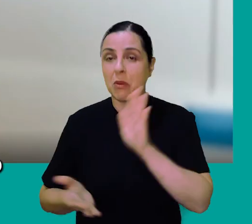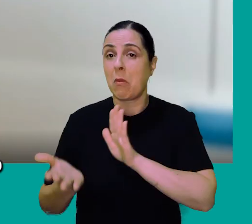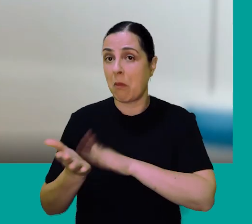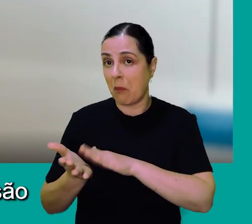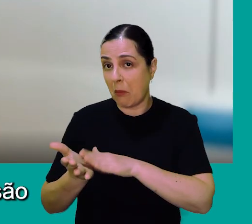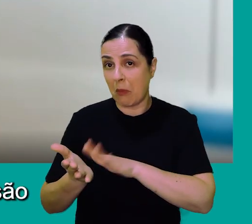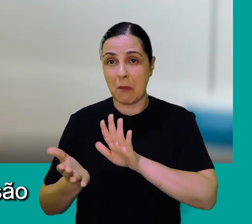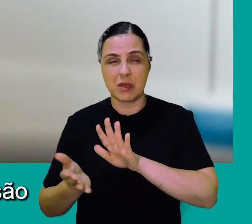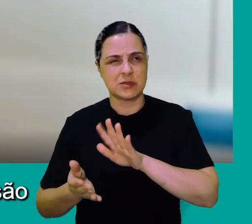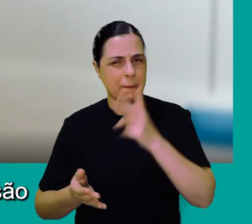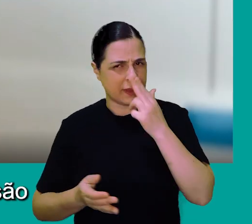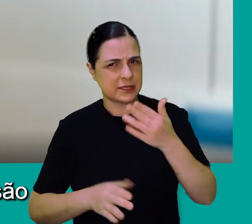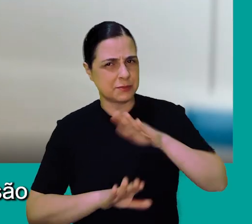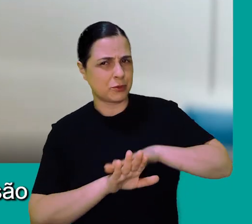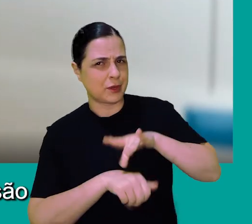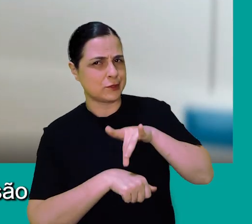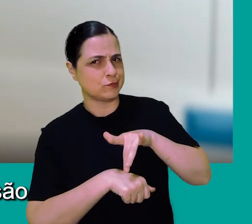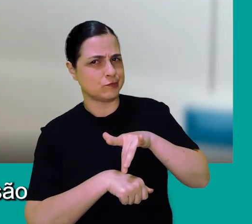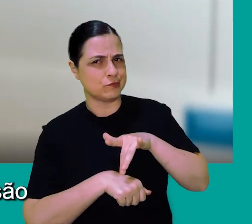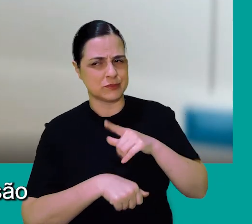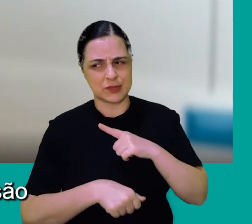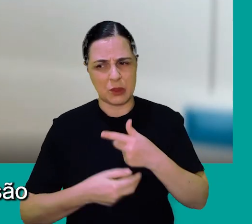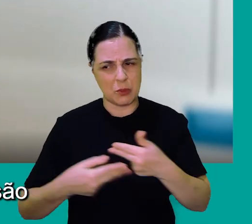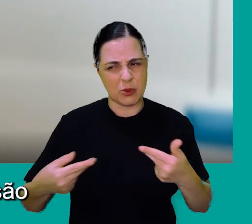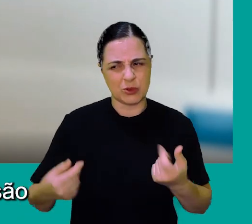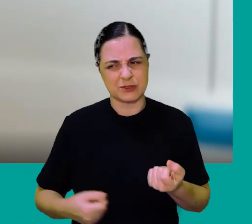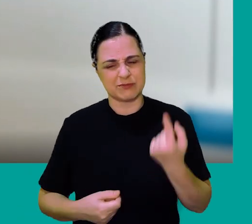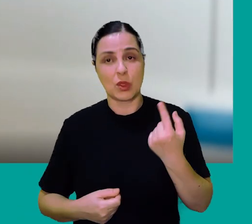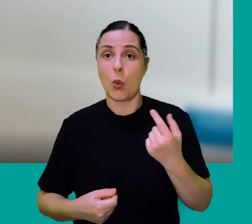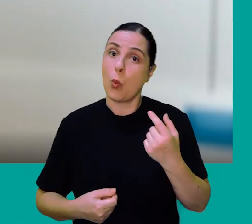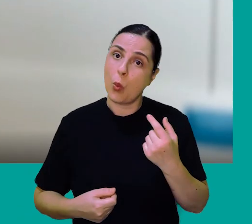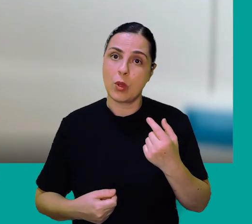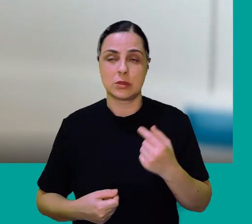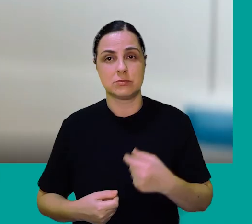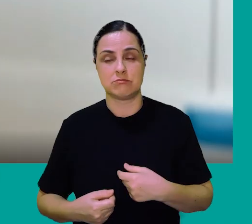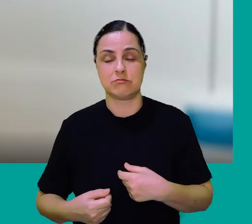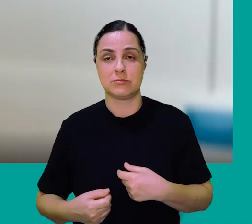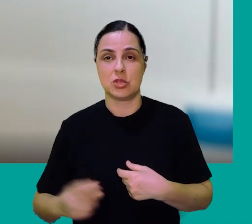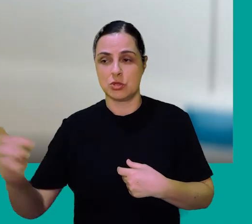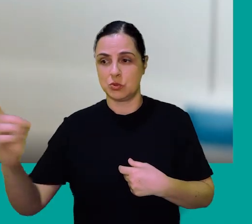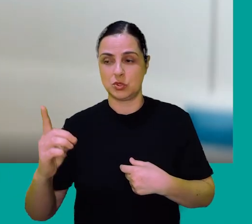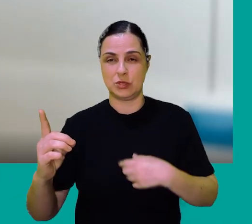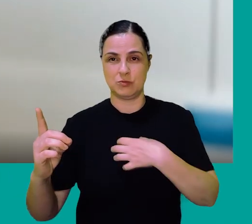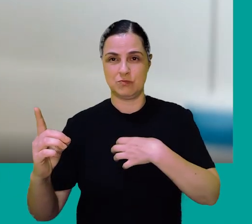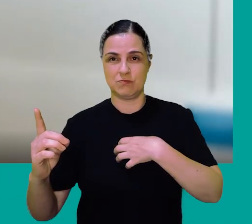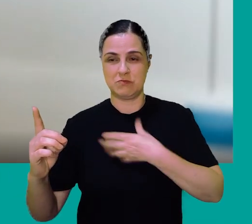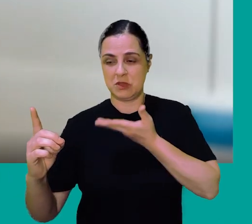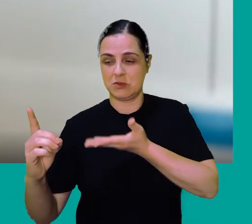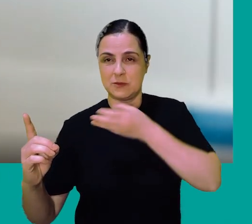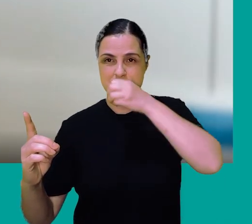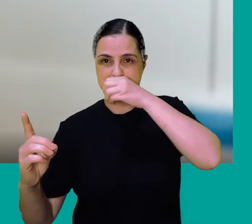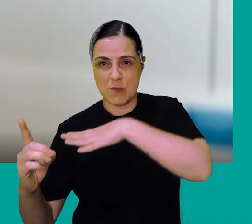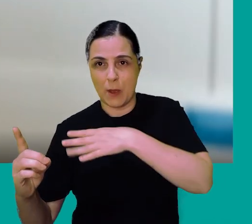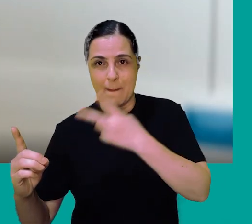meio carregado de alguma coisa? Ou não necessariamente? Ou a microagressão ela pode ser causada, tipo, pode ter um